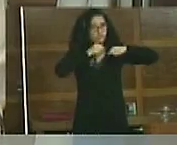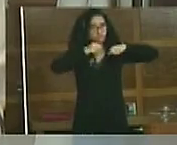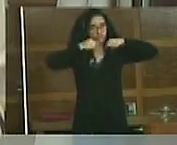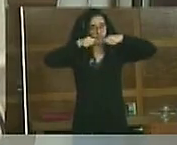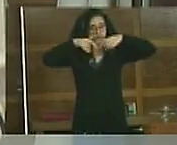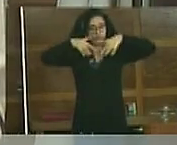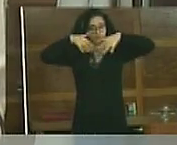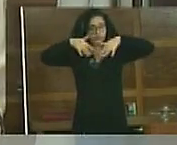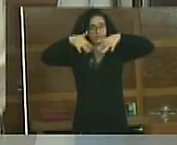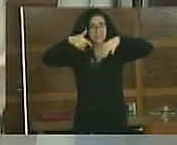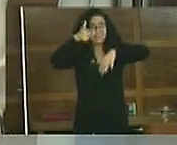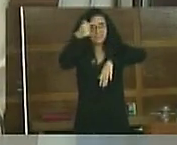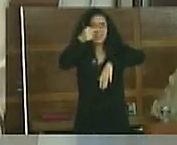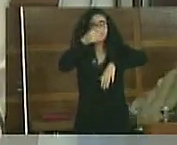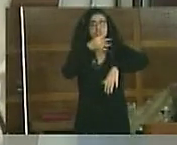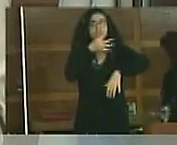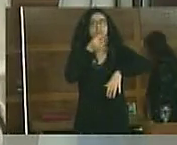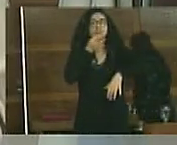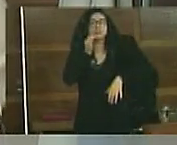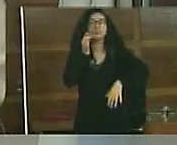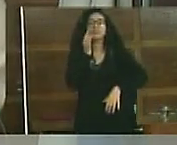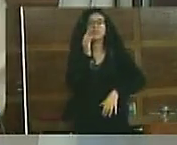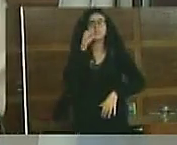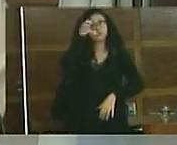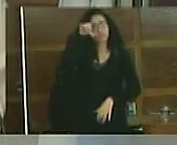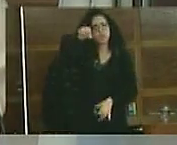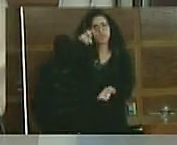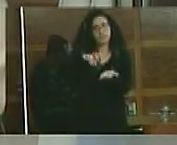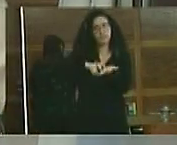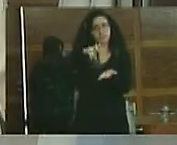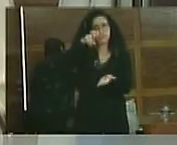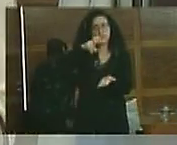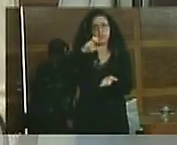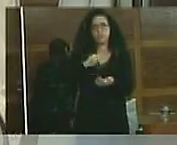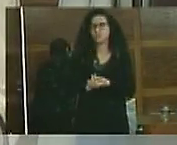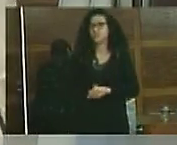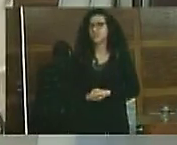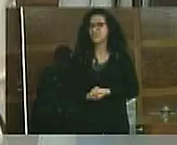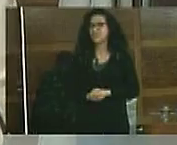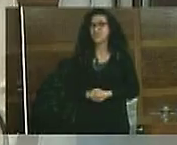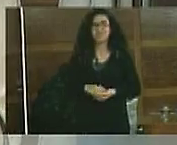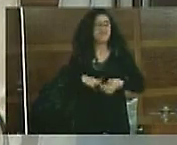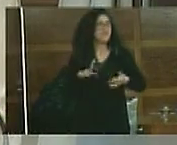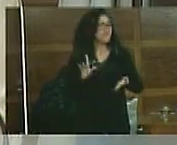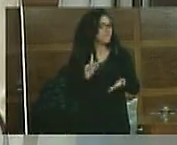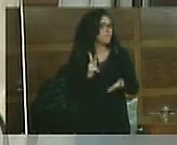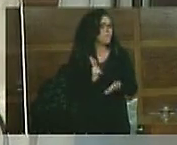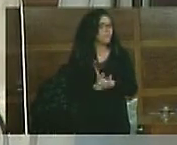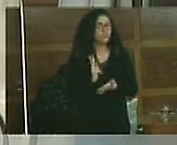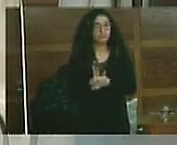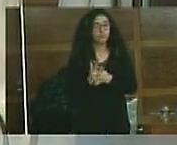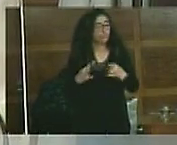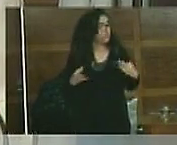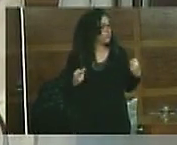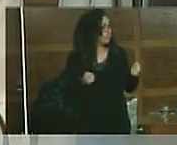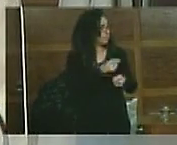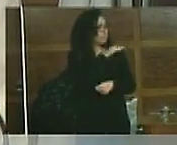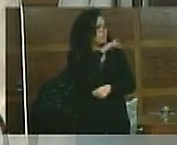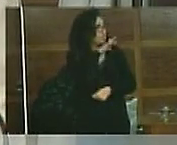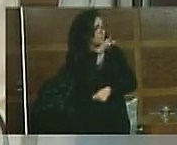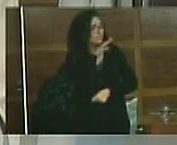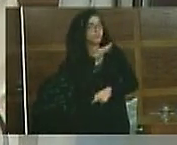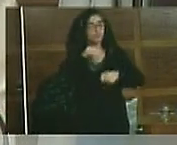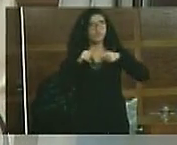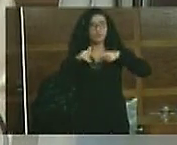setembro, às 9 horas da manhã, na Júlio Maria, que é em meio a tantas coisas ruins que a gente está vivendo, com certeza